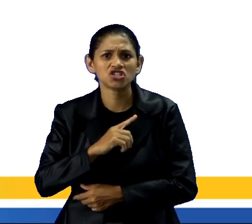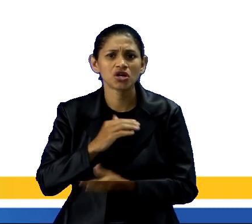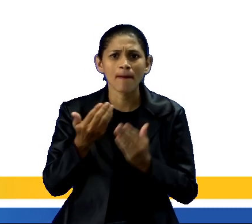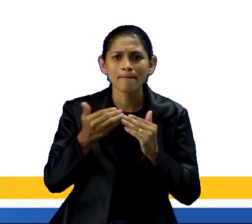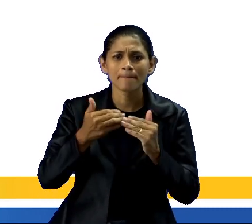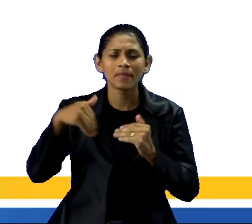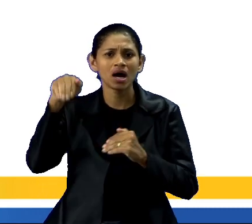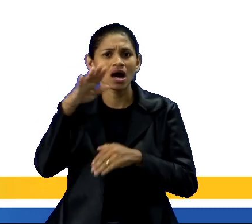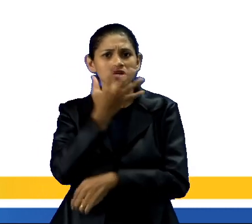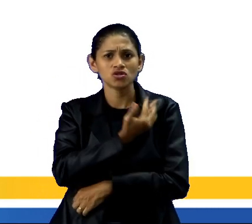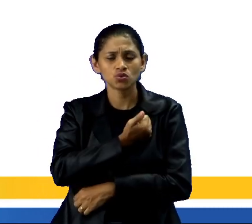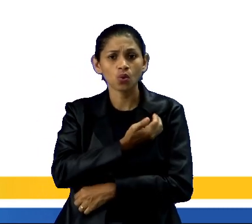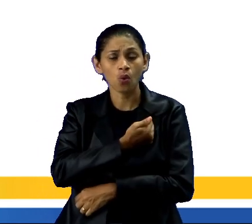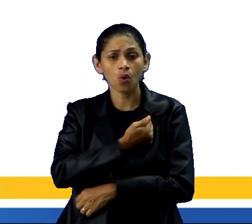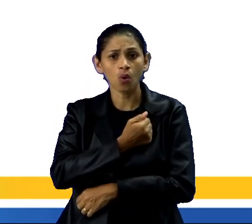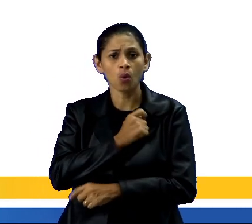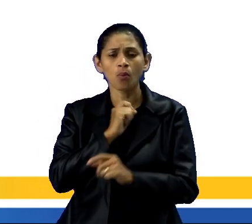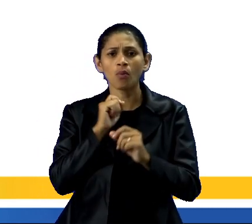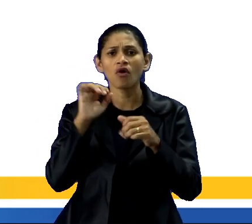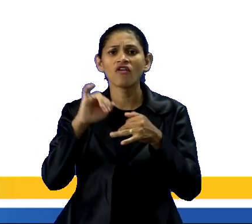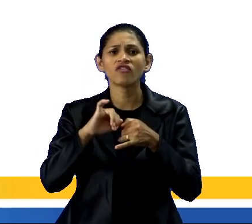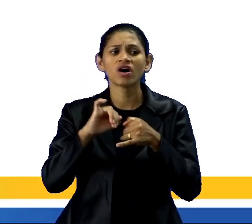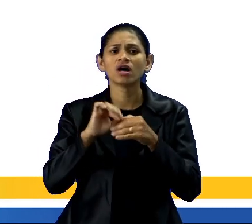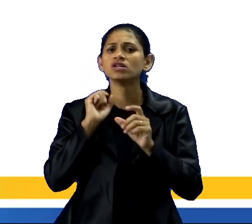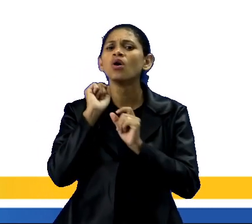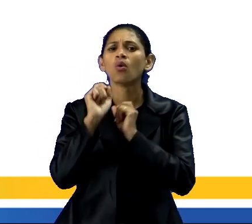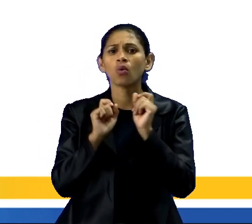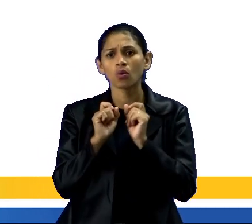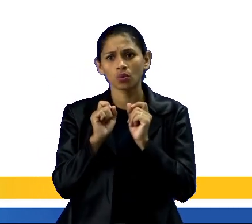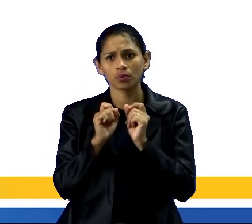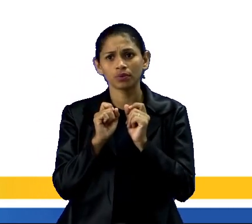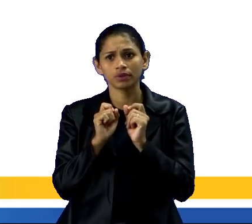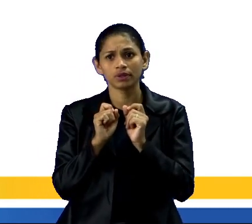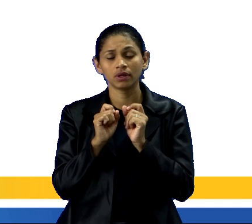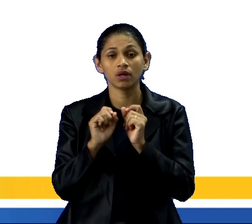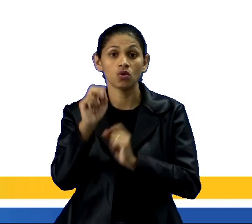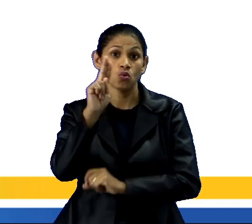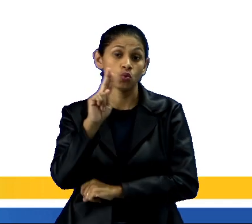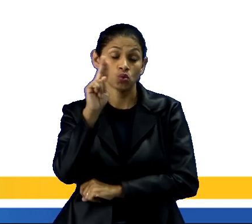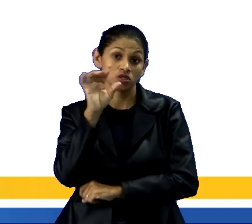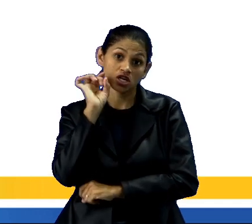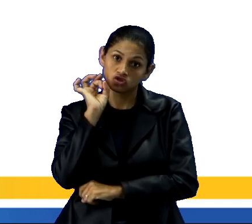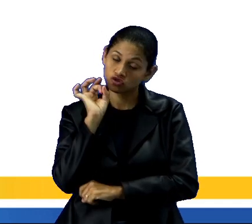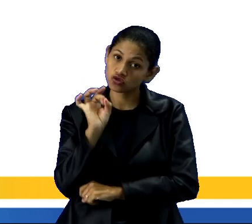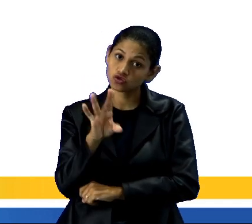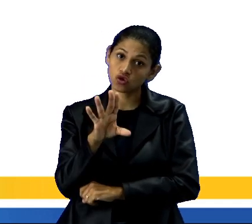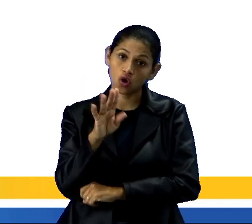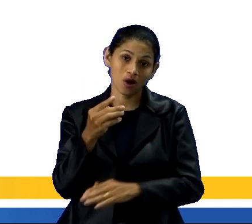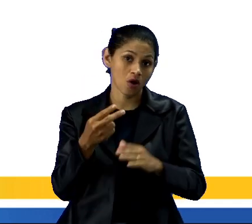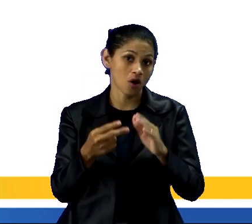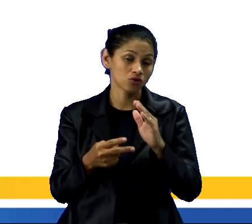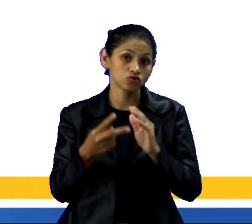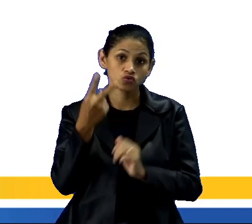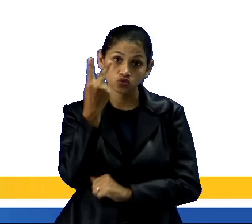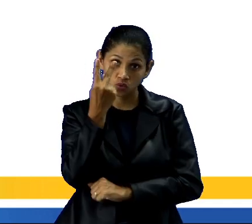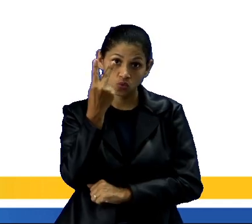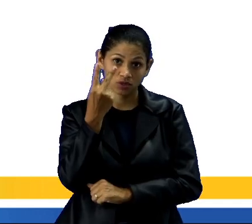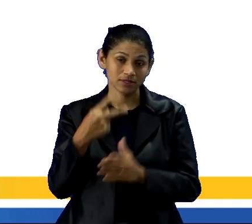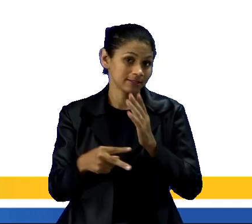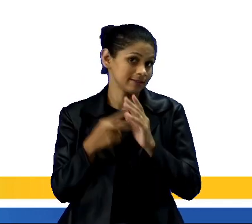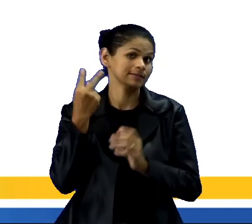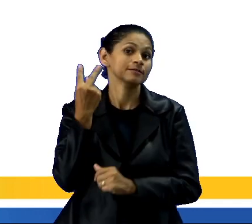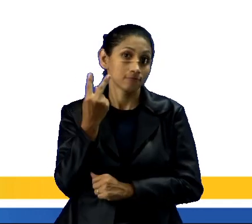só vai usar as duas primeiras casas após a vírgula. Ok, professora,